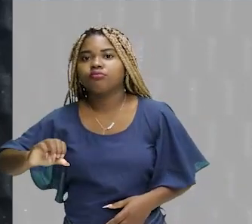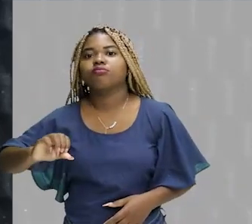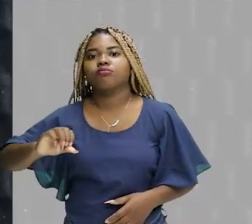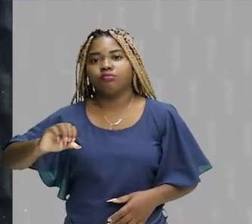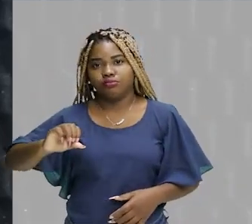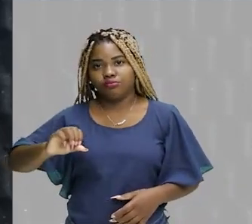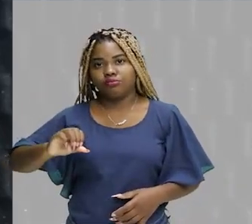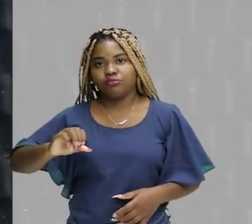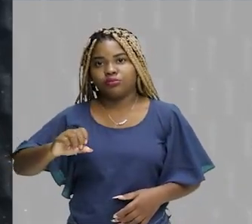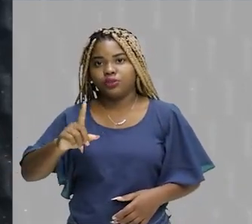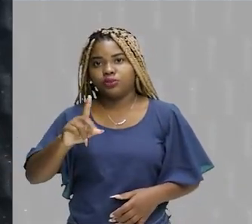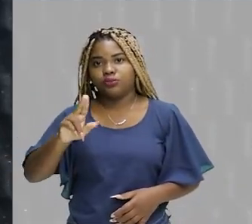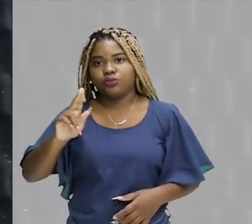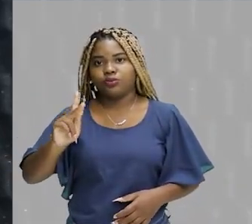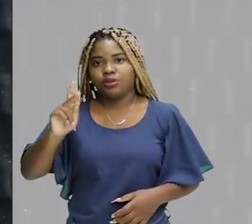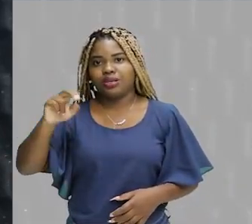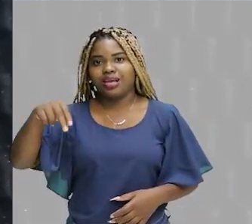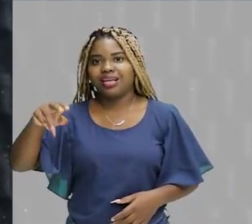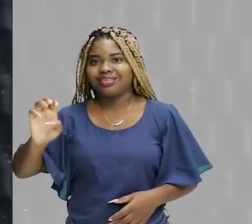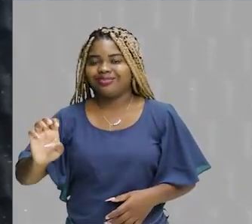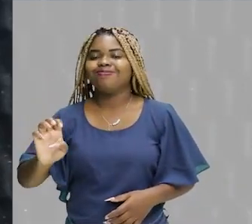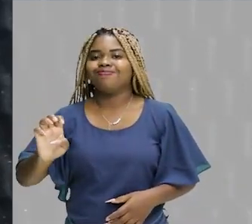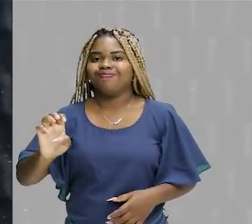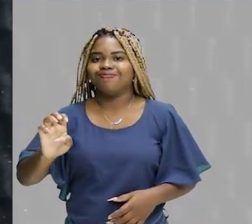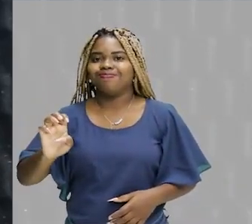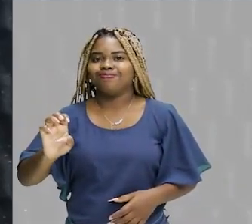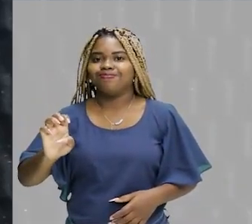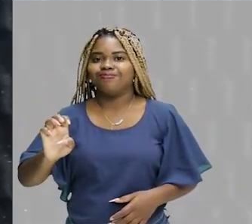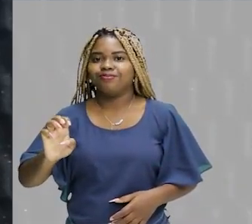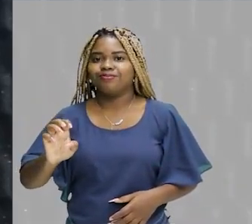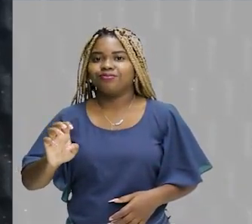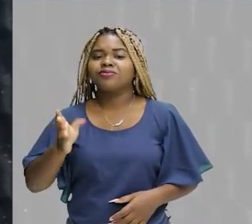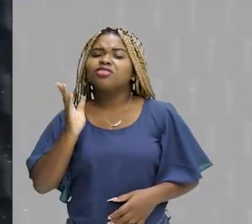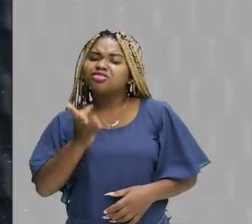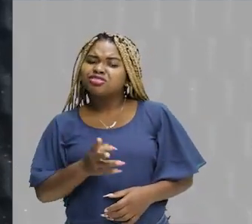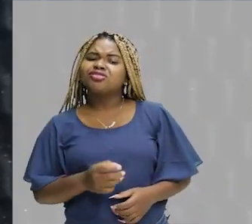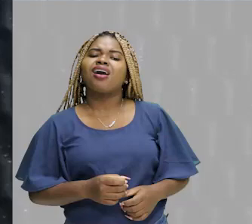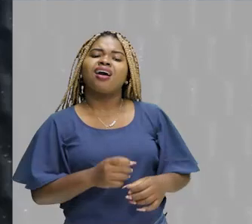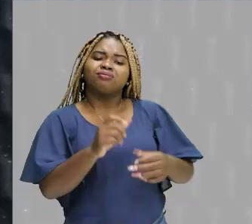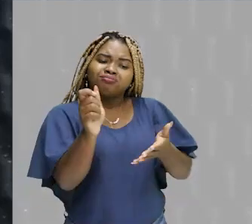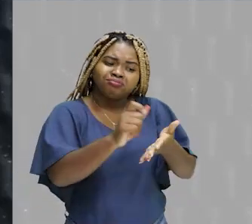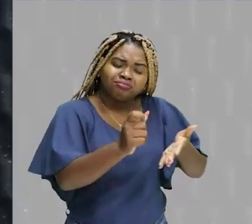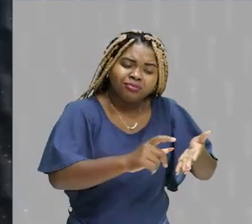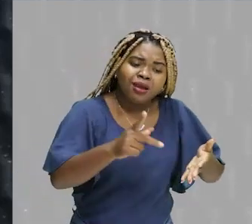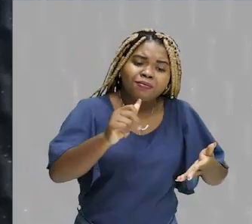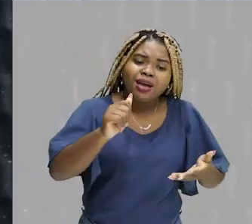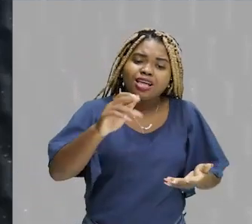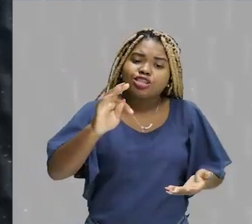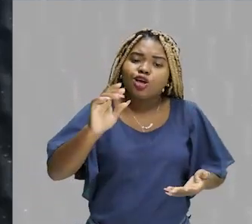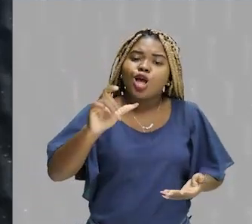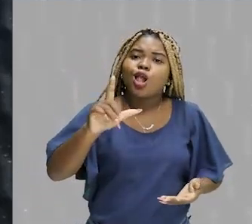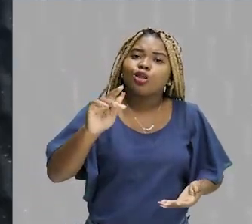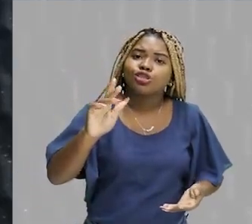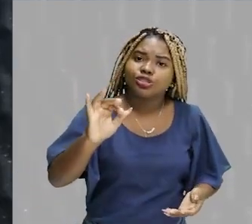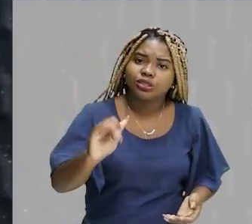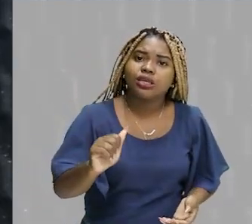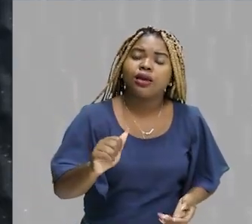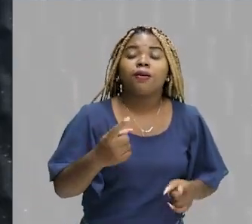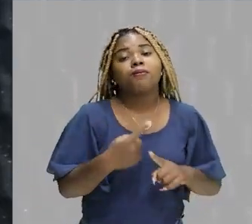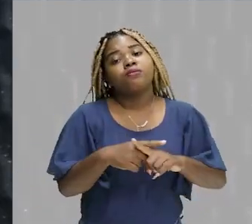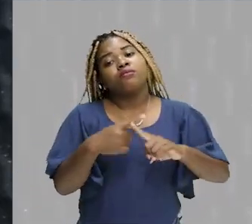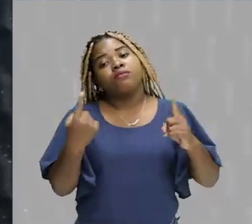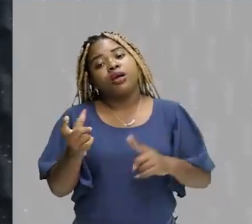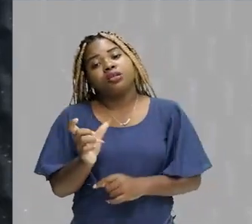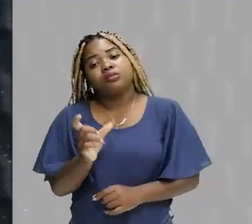sociologia científica, que é um francês, o Émile Durkheim, ele já escrevia sobre patologia. Só que Durkheim